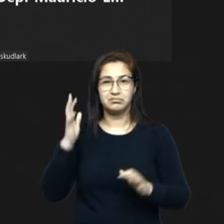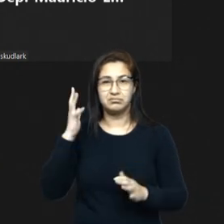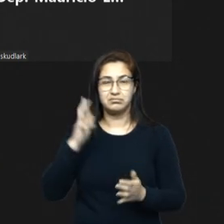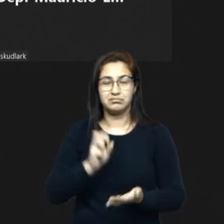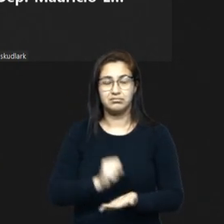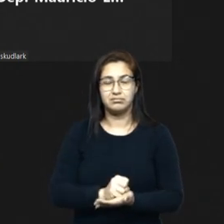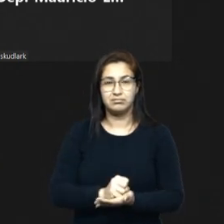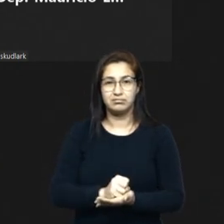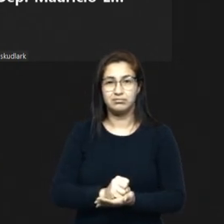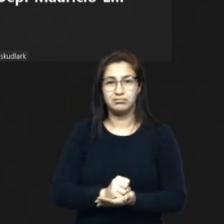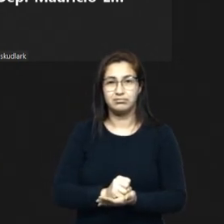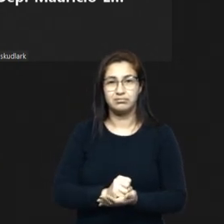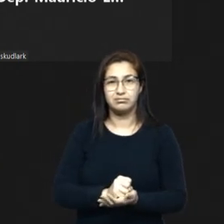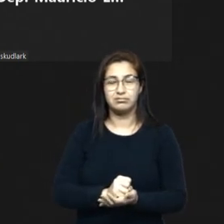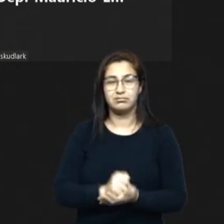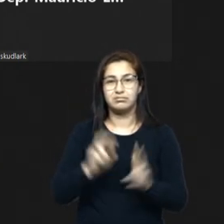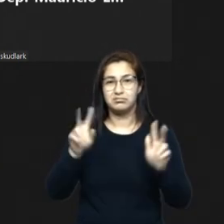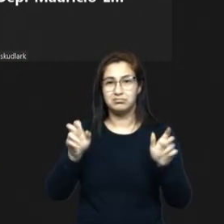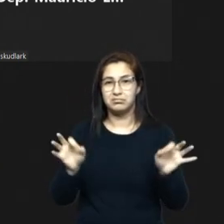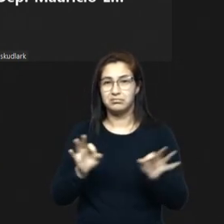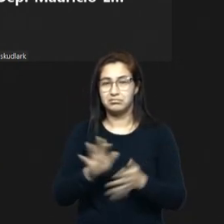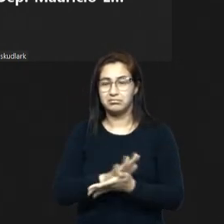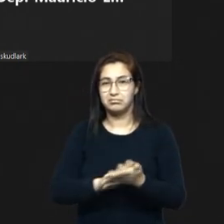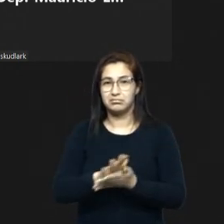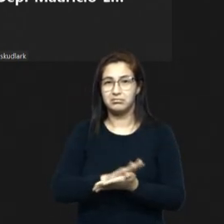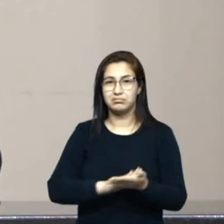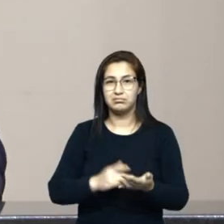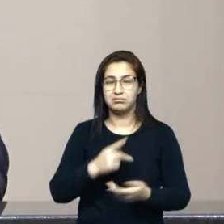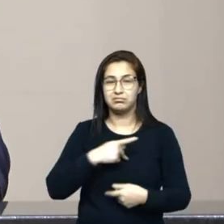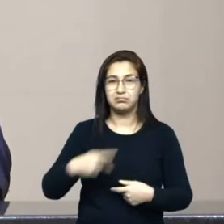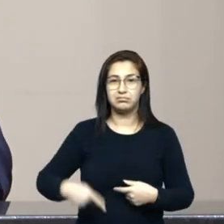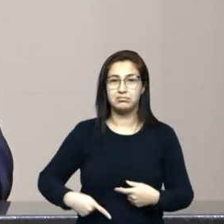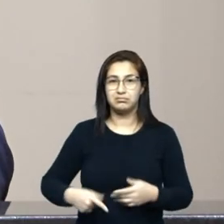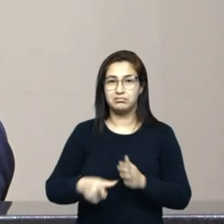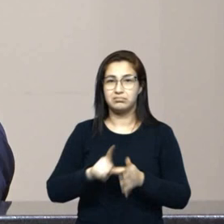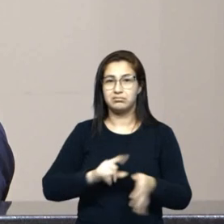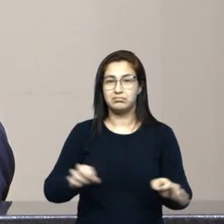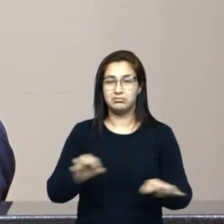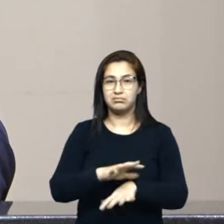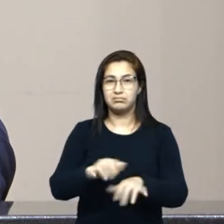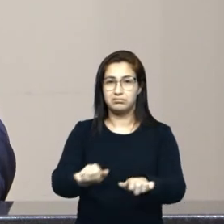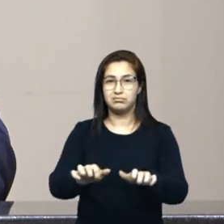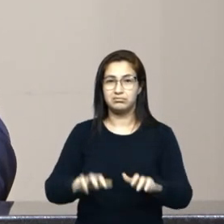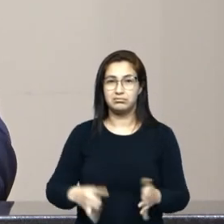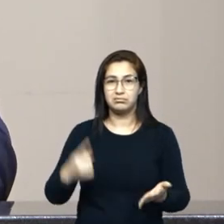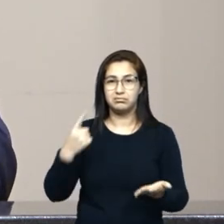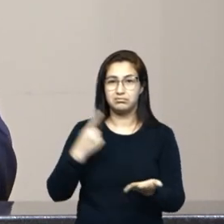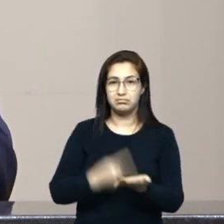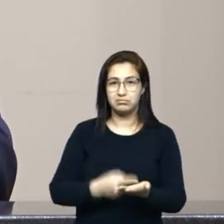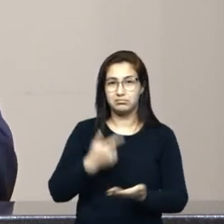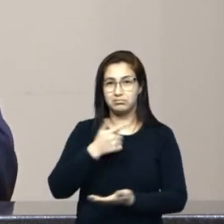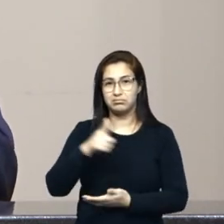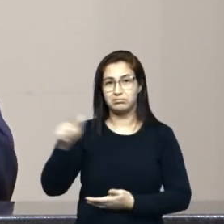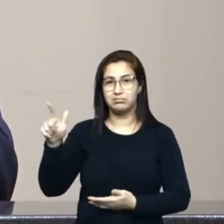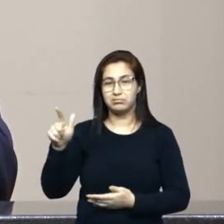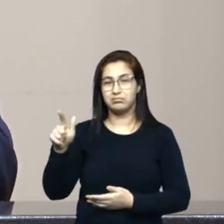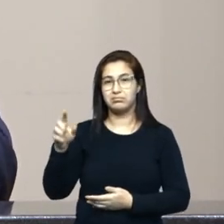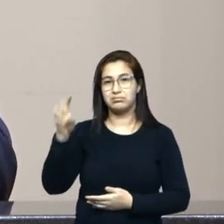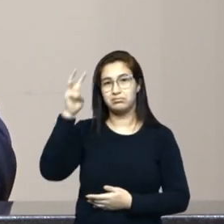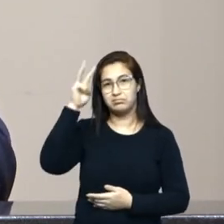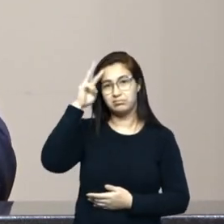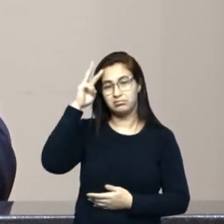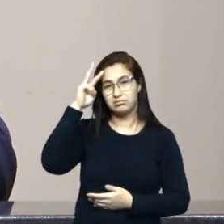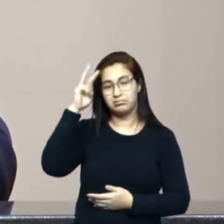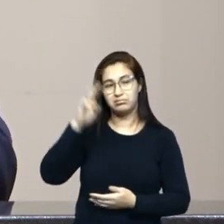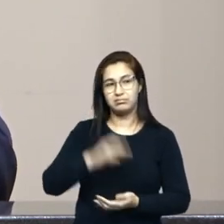oradores inscritos e nada mais havendo a deliberar, esta presidência, antes de encerrar a presente sessão, convoca outra